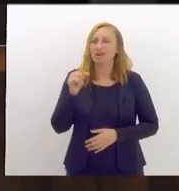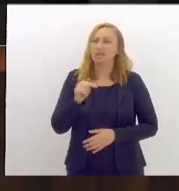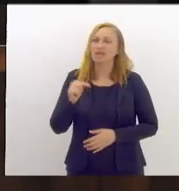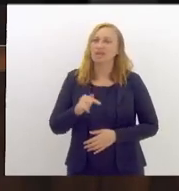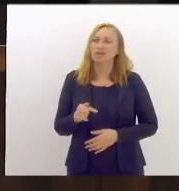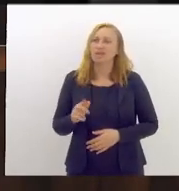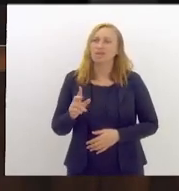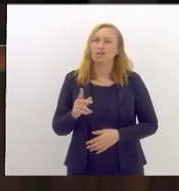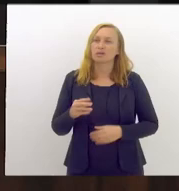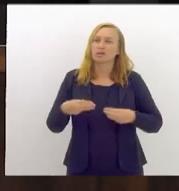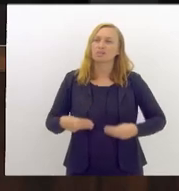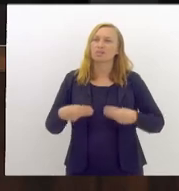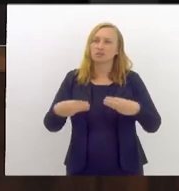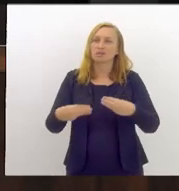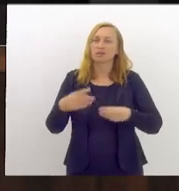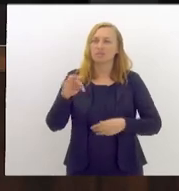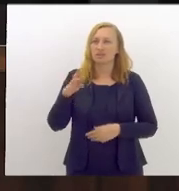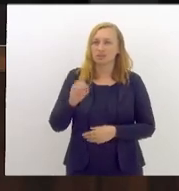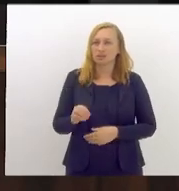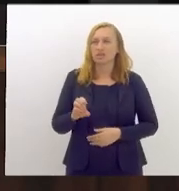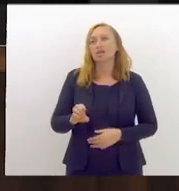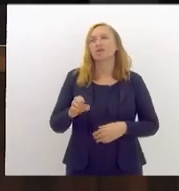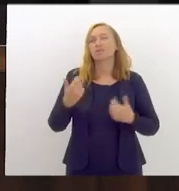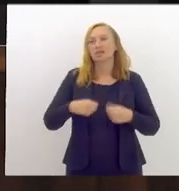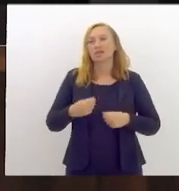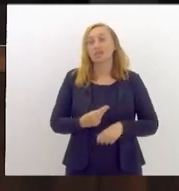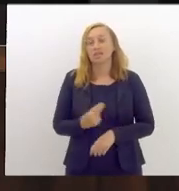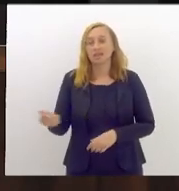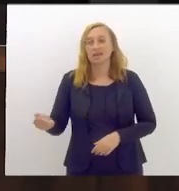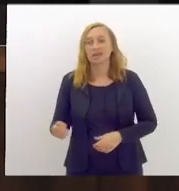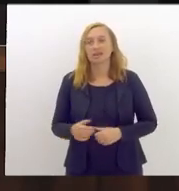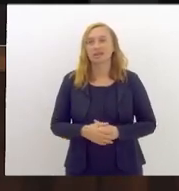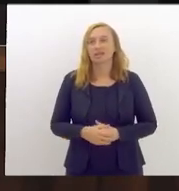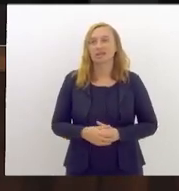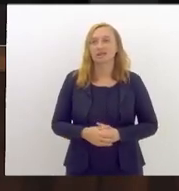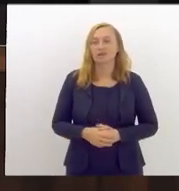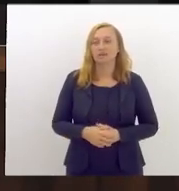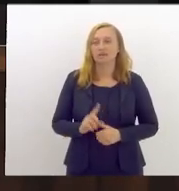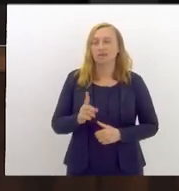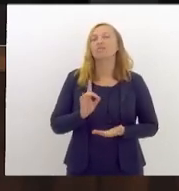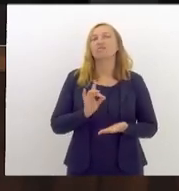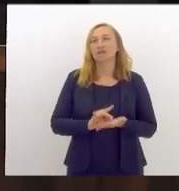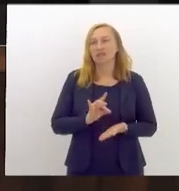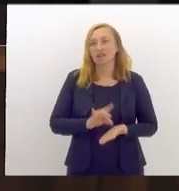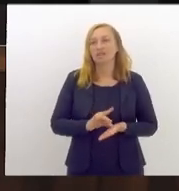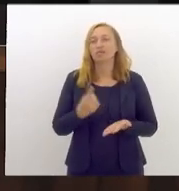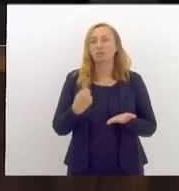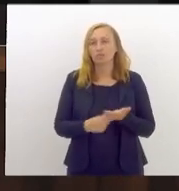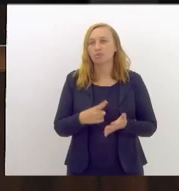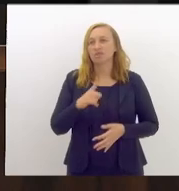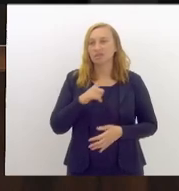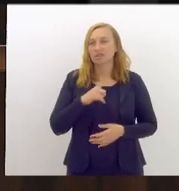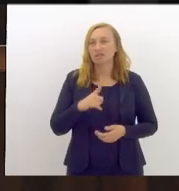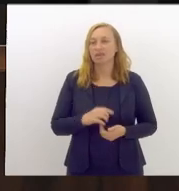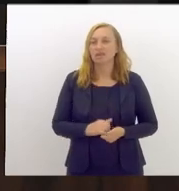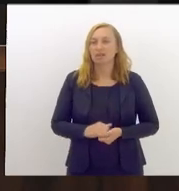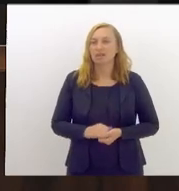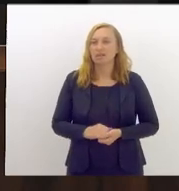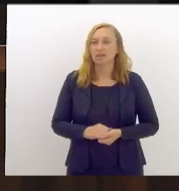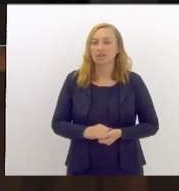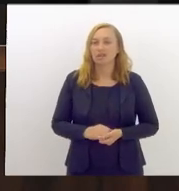o nosso Ministro messodi precisa ser retirar não verdade tem um compromisso e